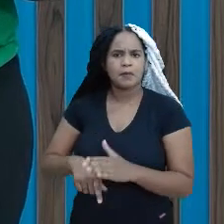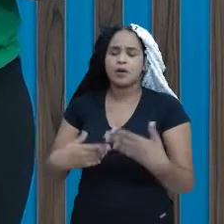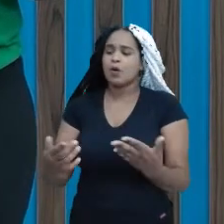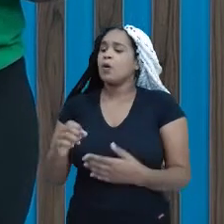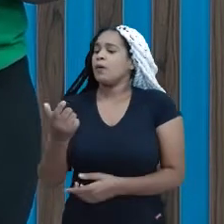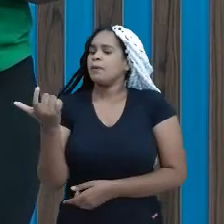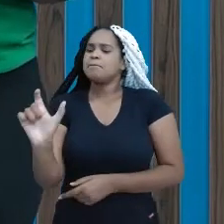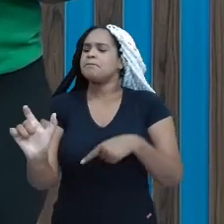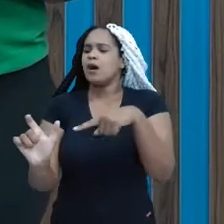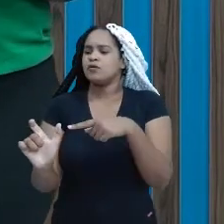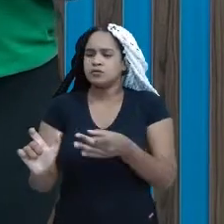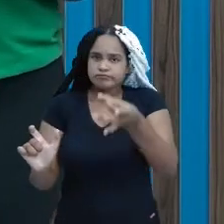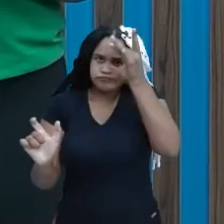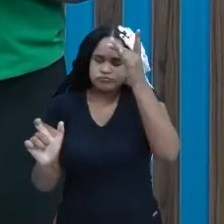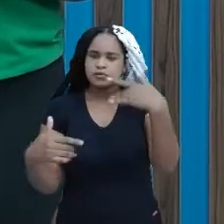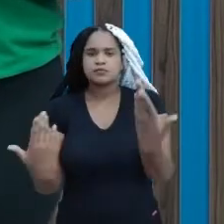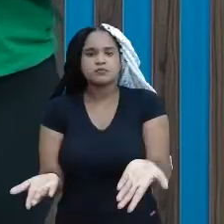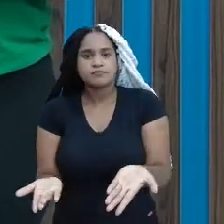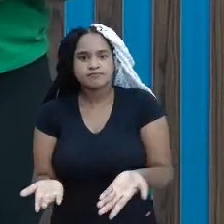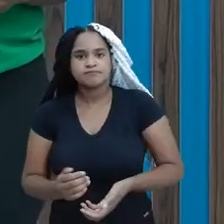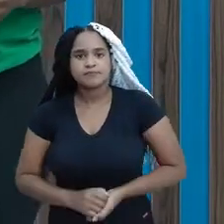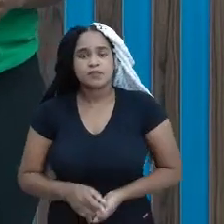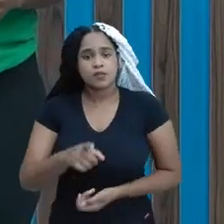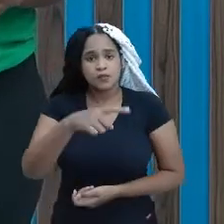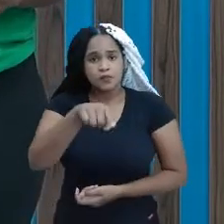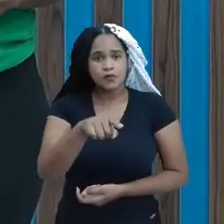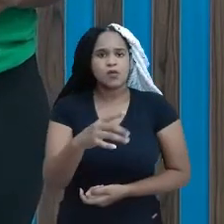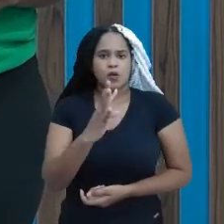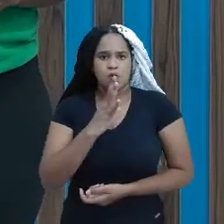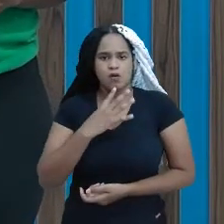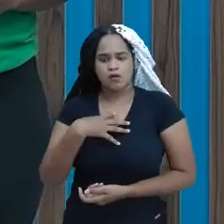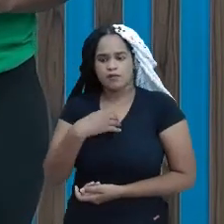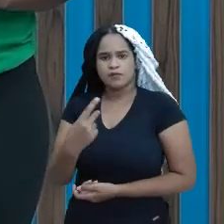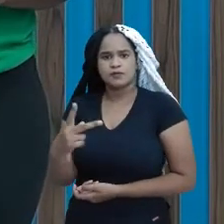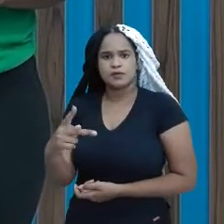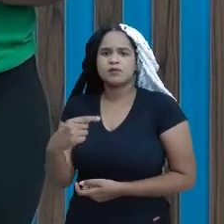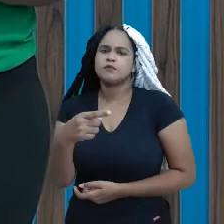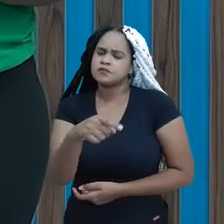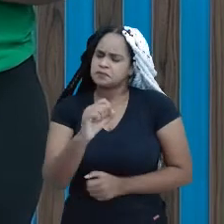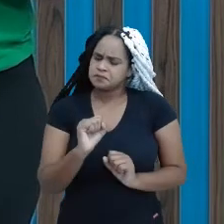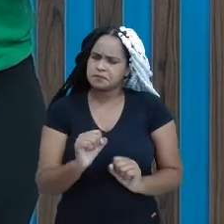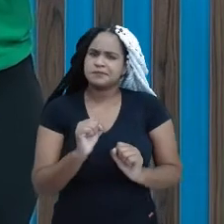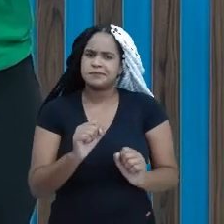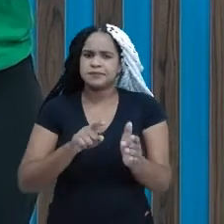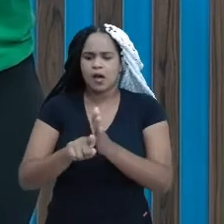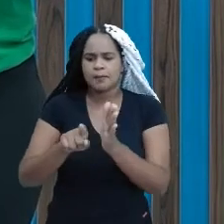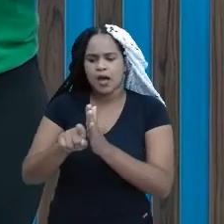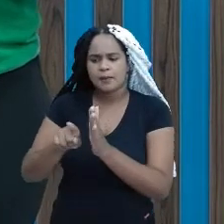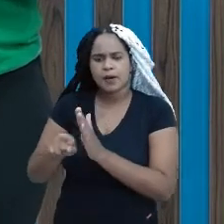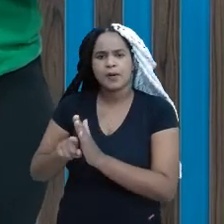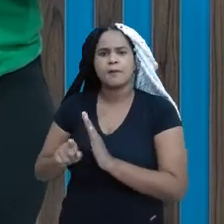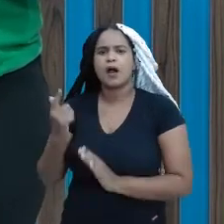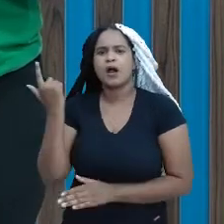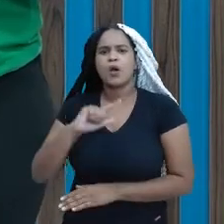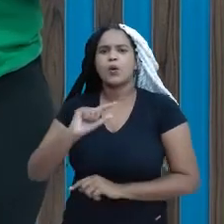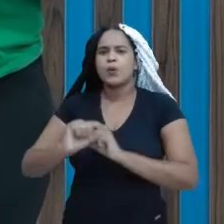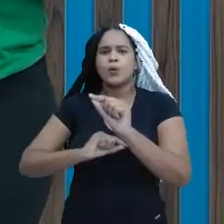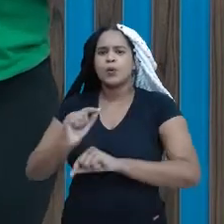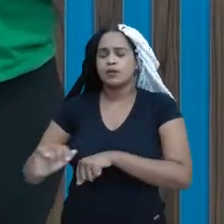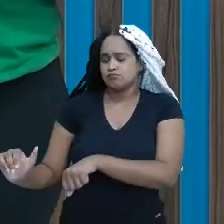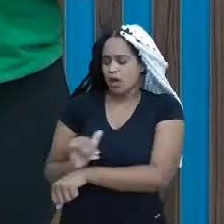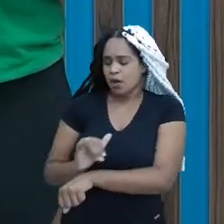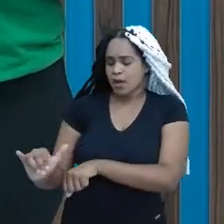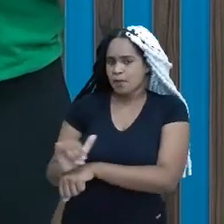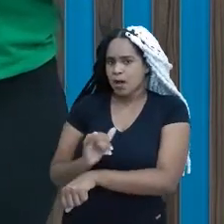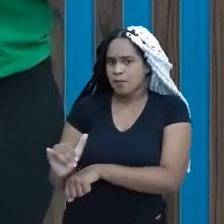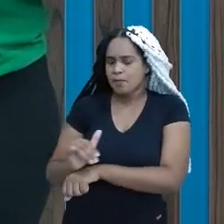te chamou a atenção? Então, você que conhece o seu filho, você pode conseguir alguma